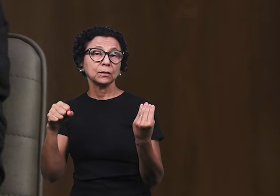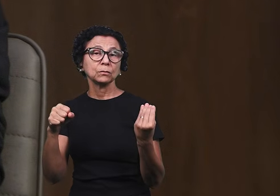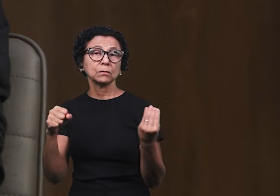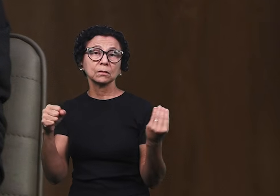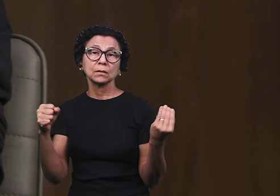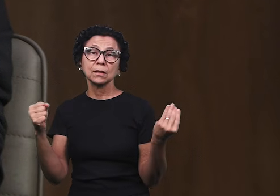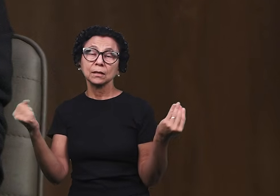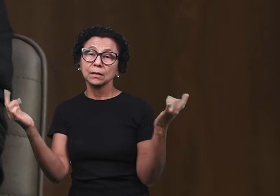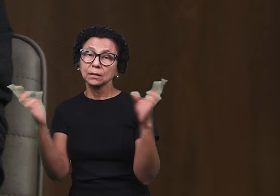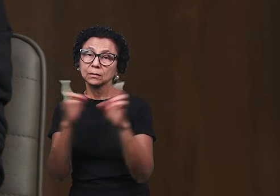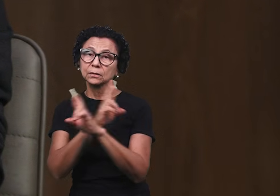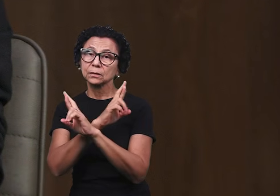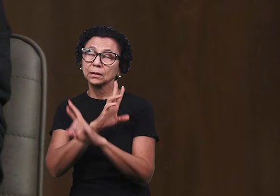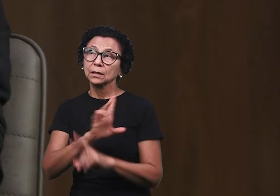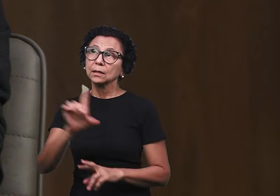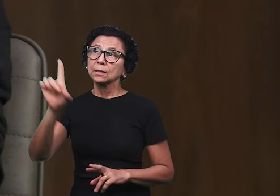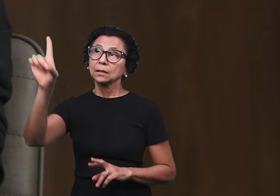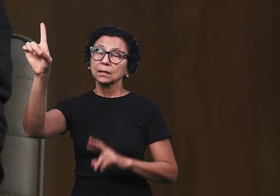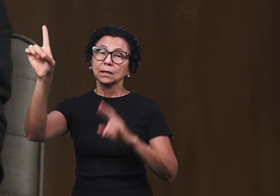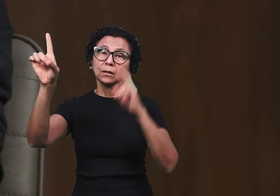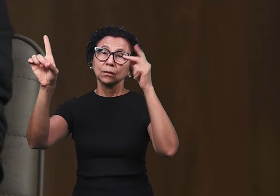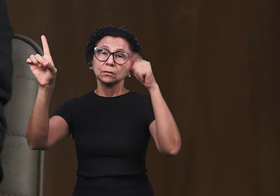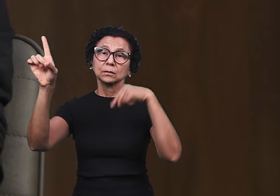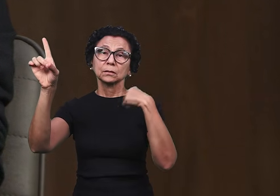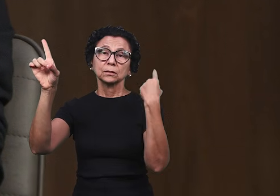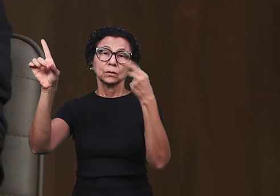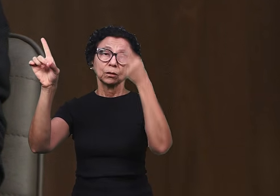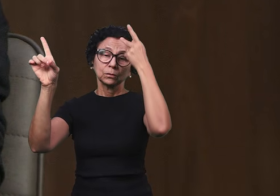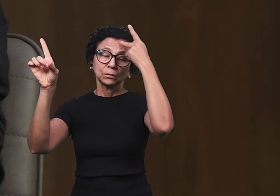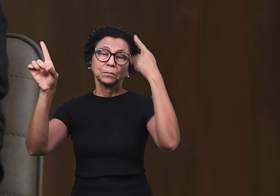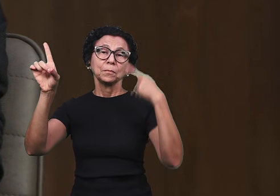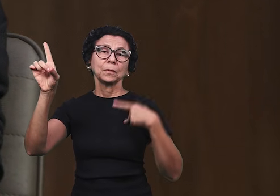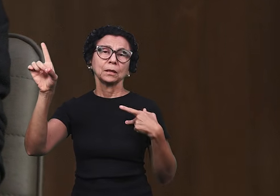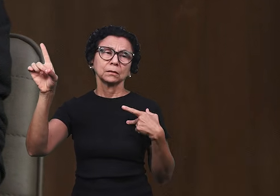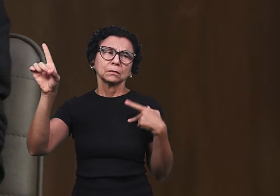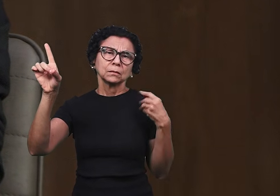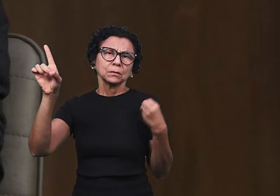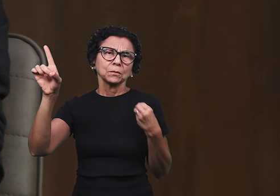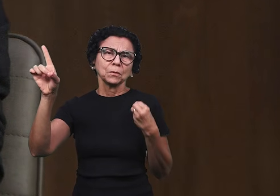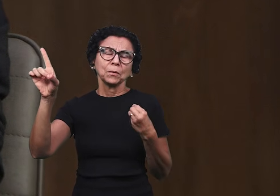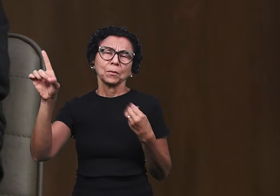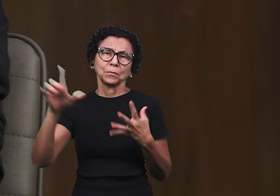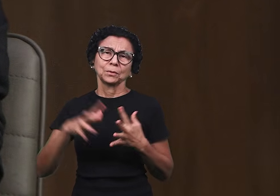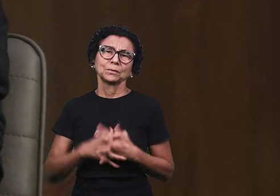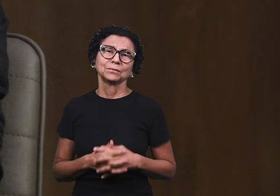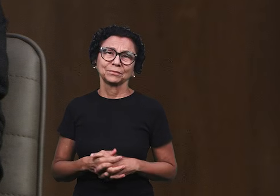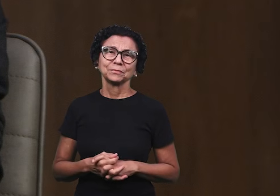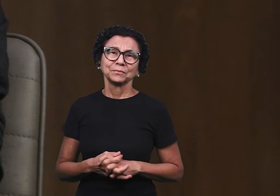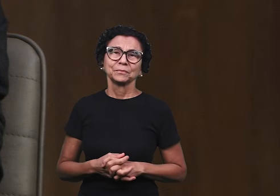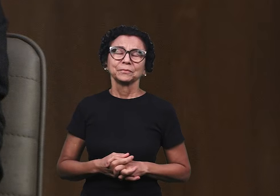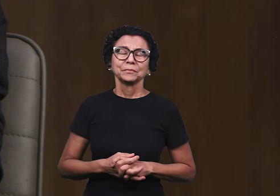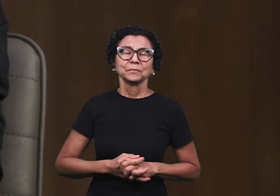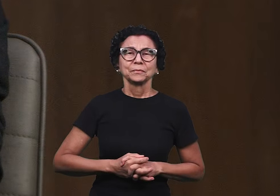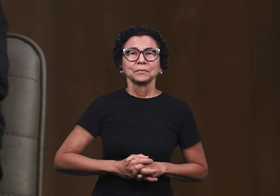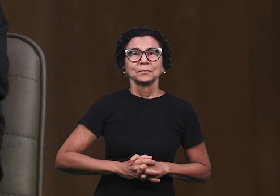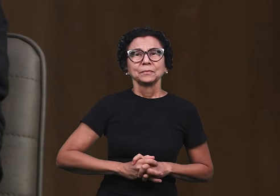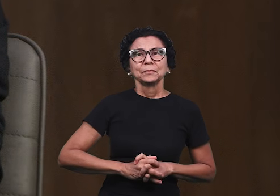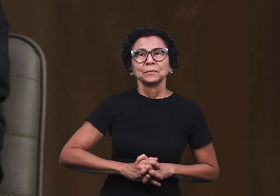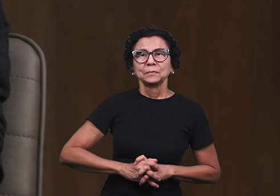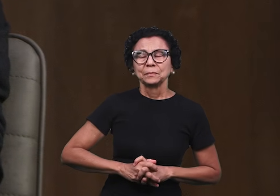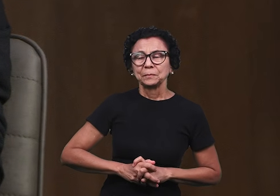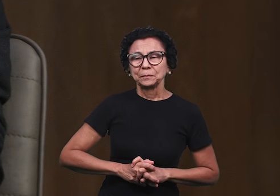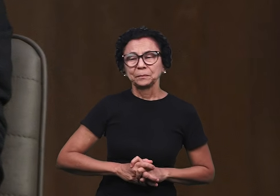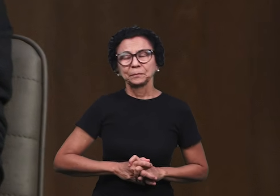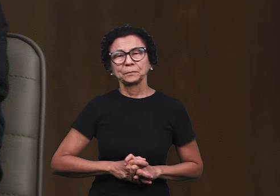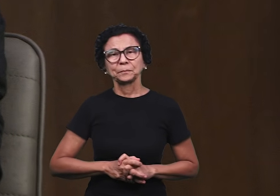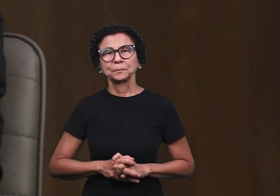filhos. É um relacionamento entre Deus e o homem. E aí, de que forma, né, que o Senhor